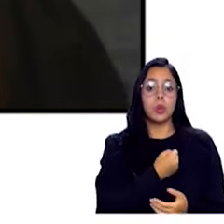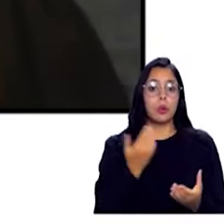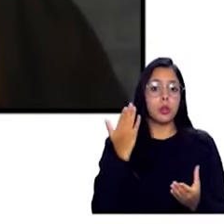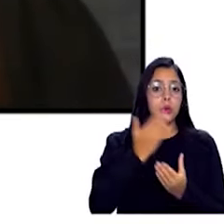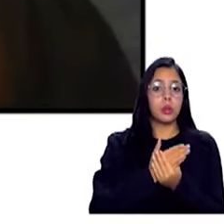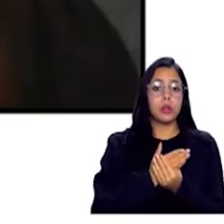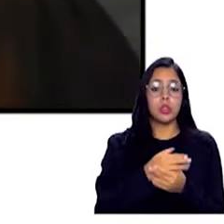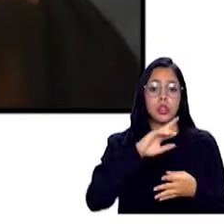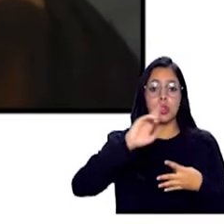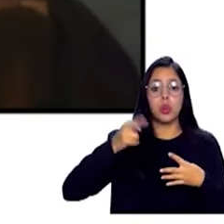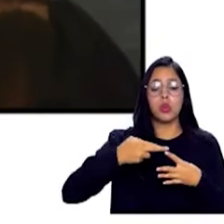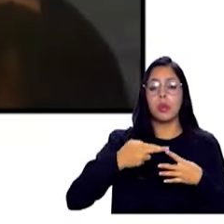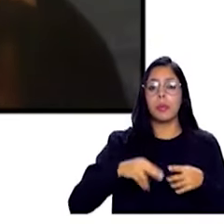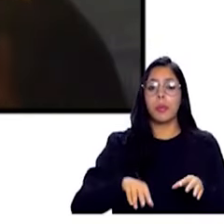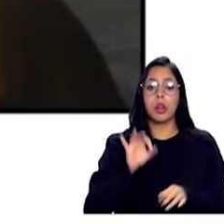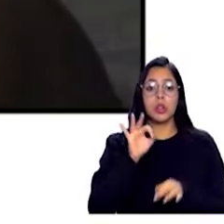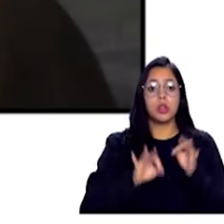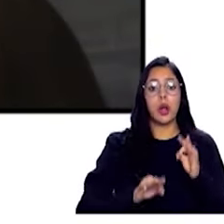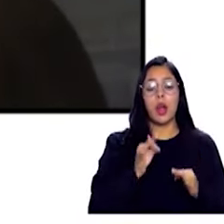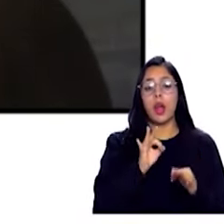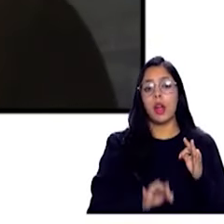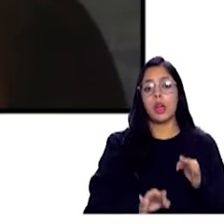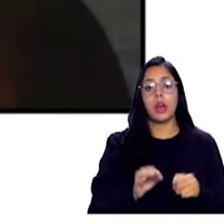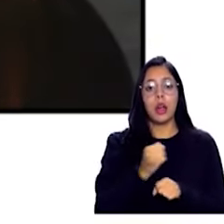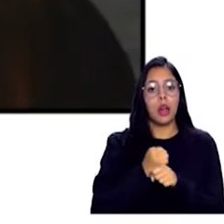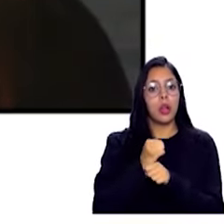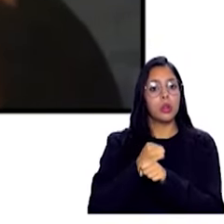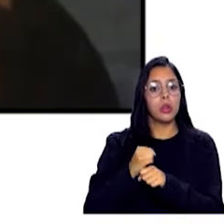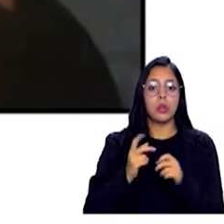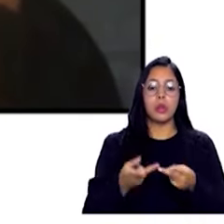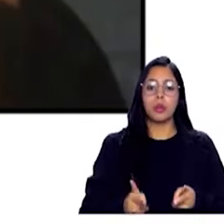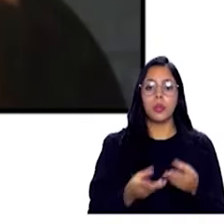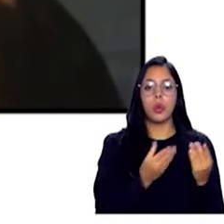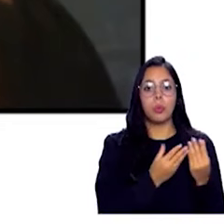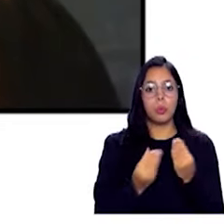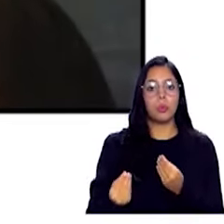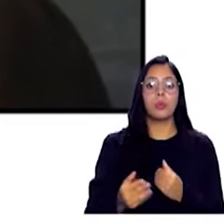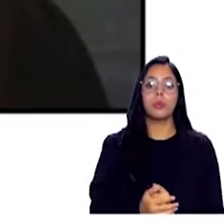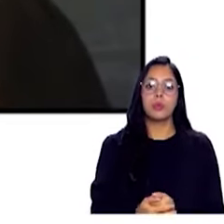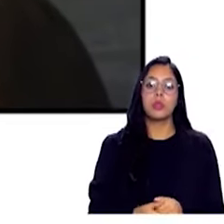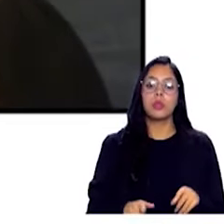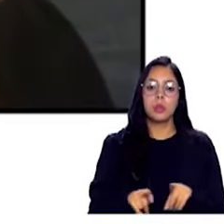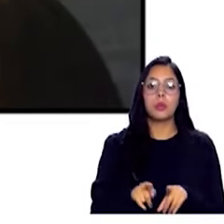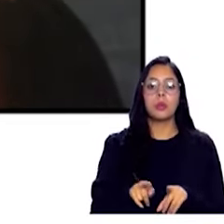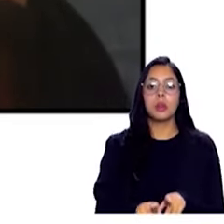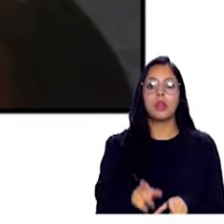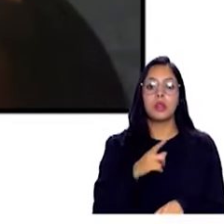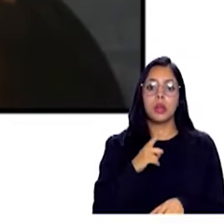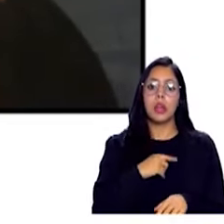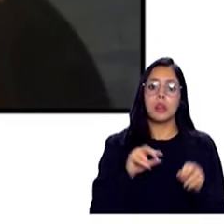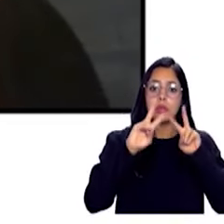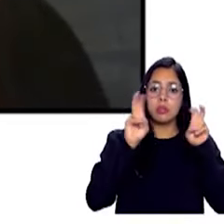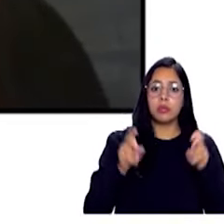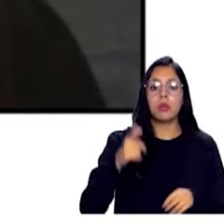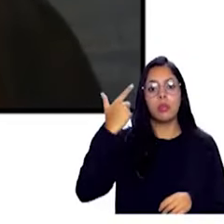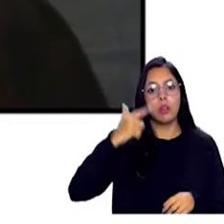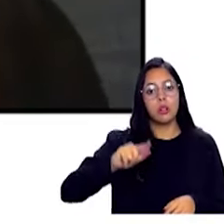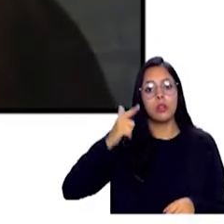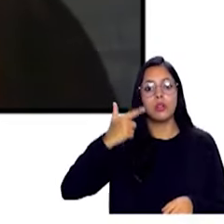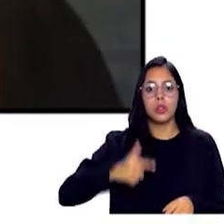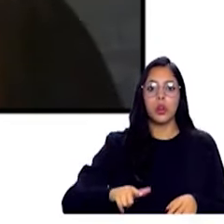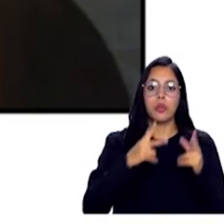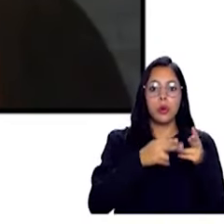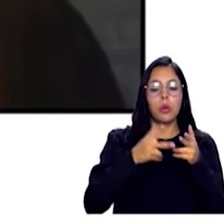recursos para julgar todo ano né E esses processos dizem respeito a questões de massa questões repetitivas típicas das sociedades